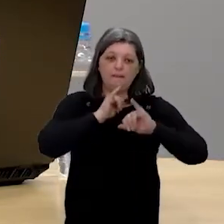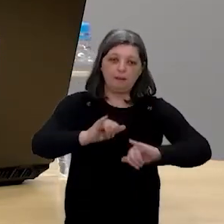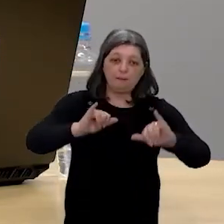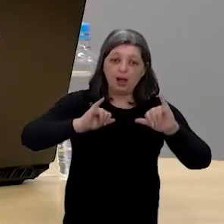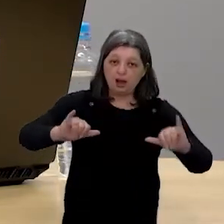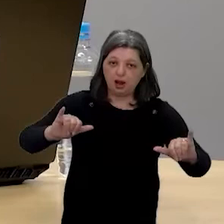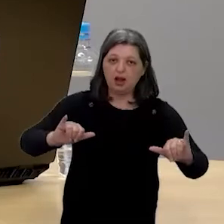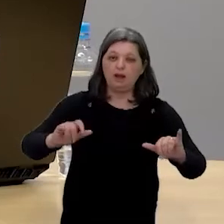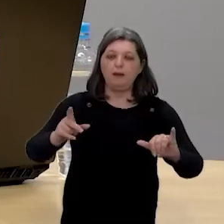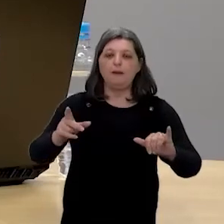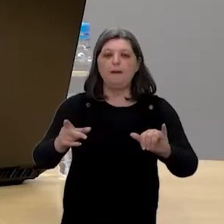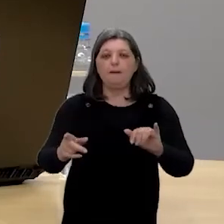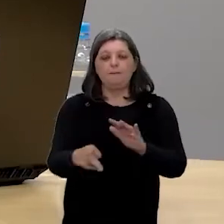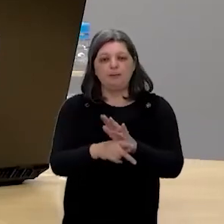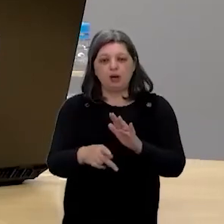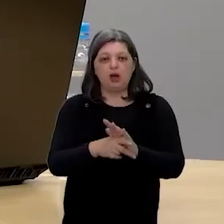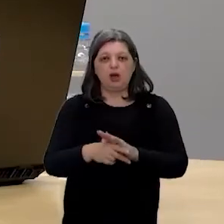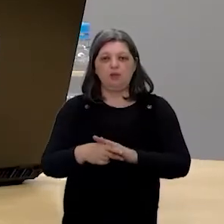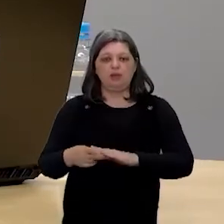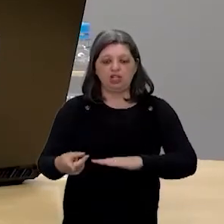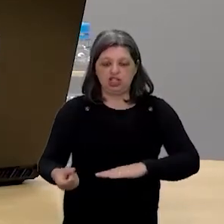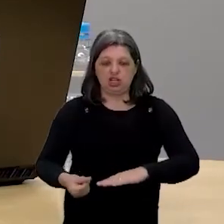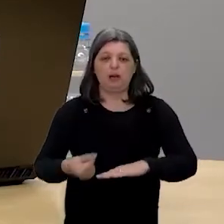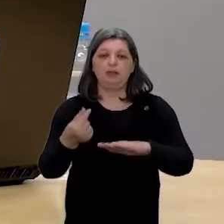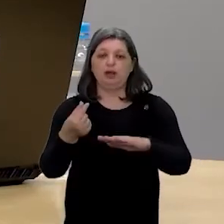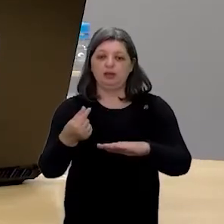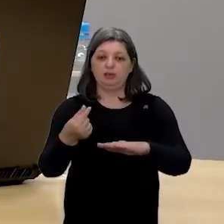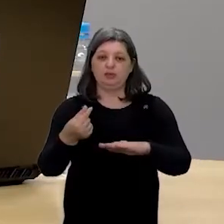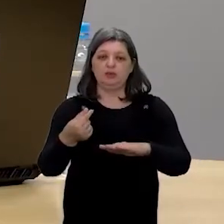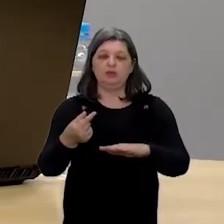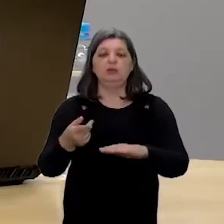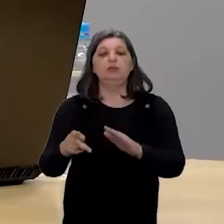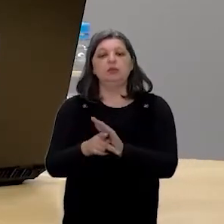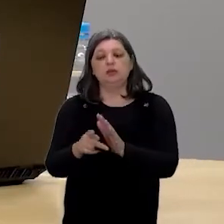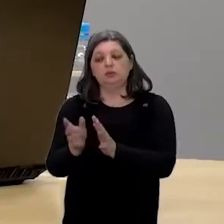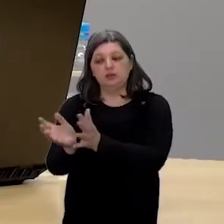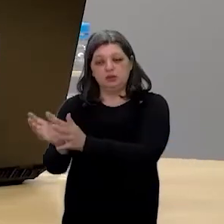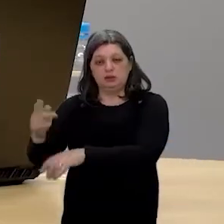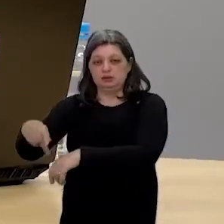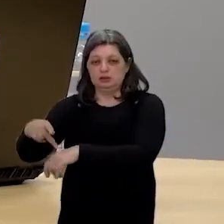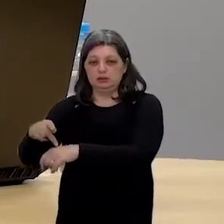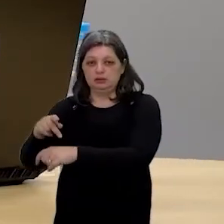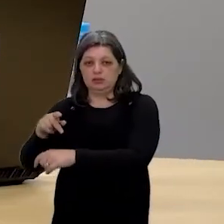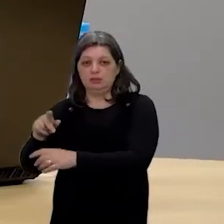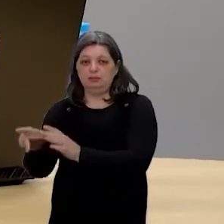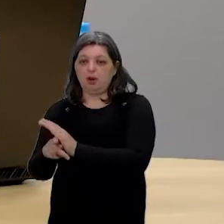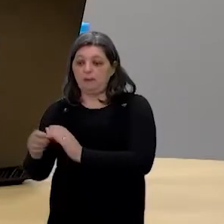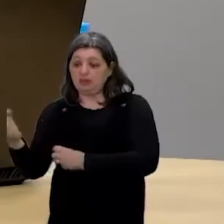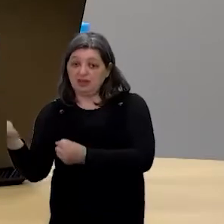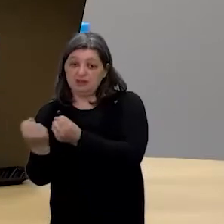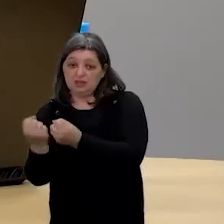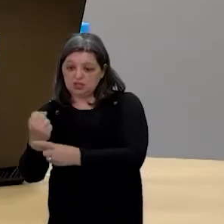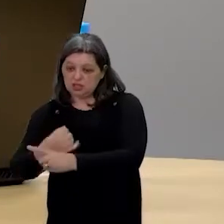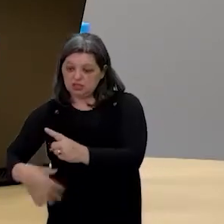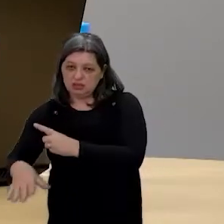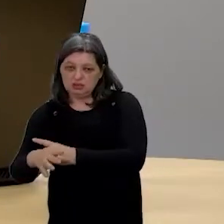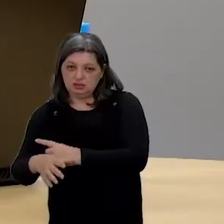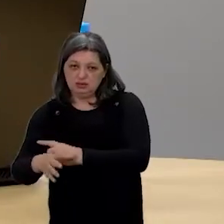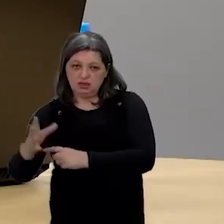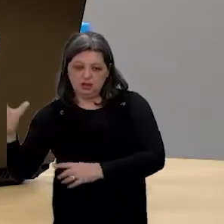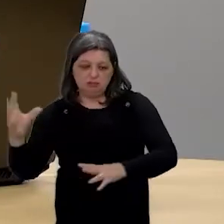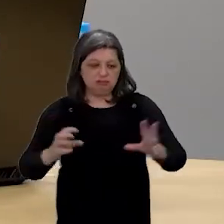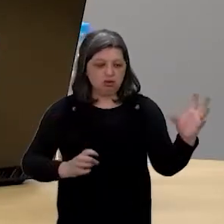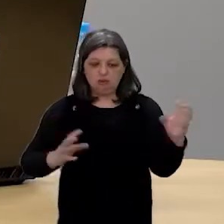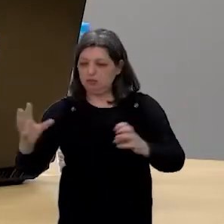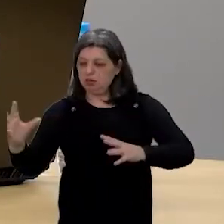seja, o capitalismo defendendo o capitalismo, e do lado soviético defendendo o socialismo, e, claro, um sistema